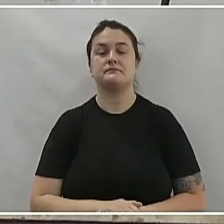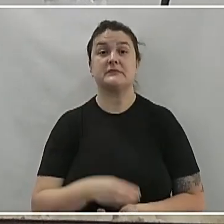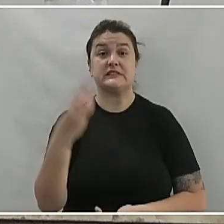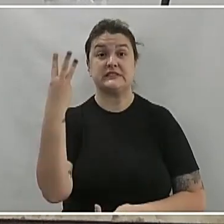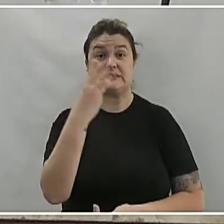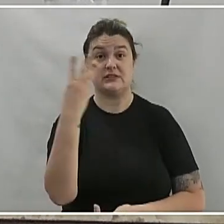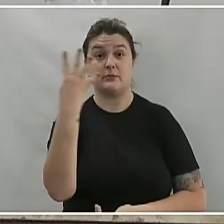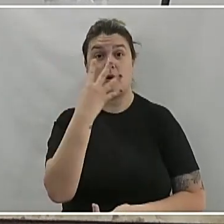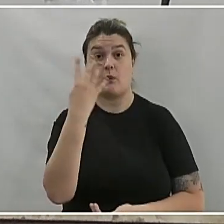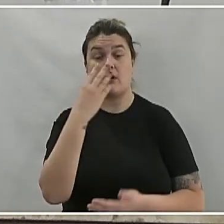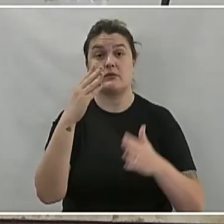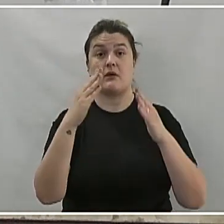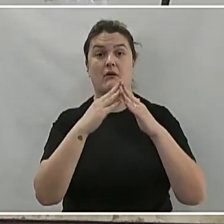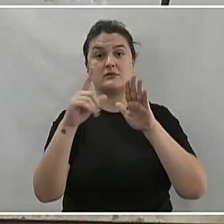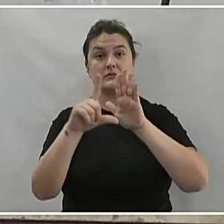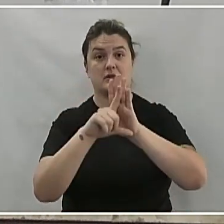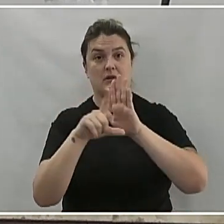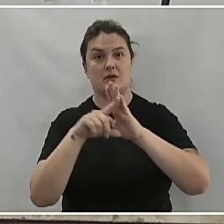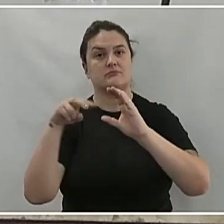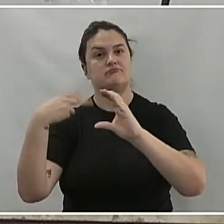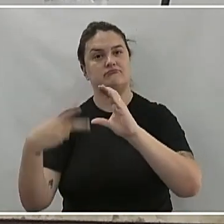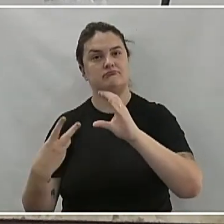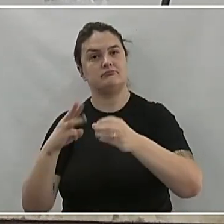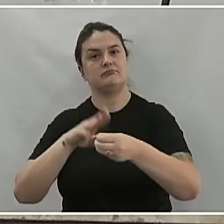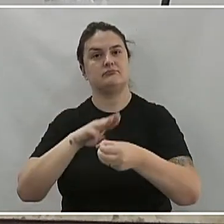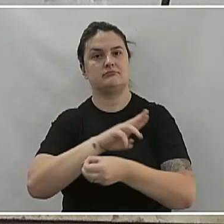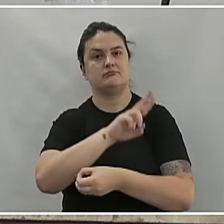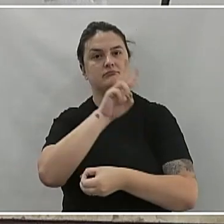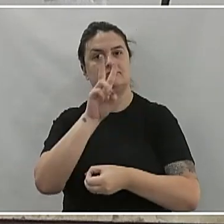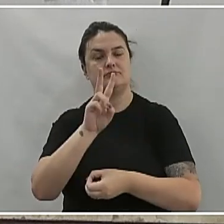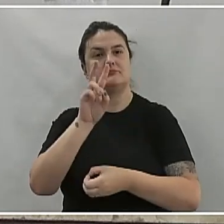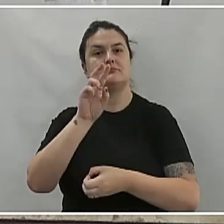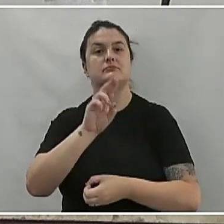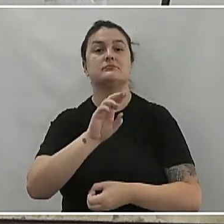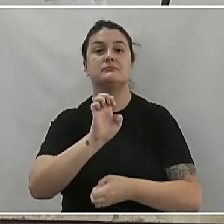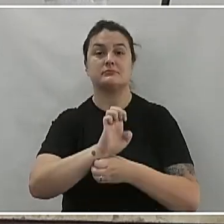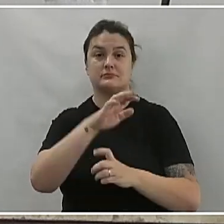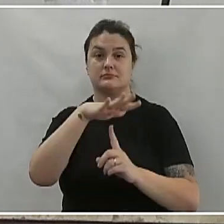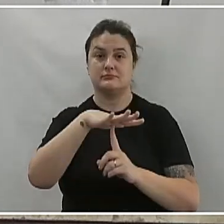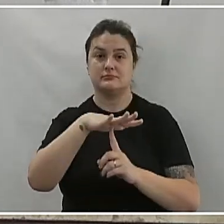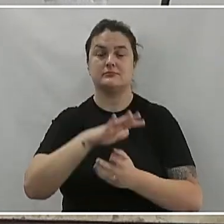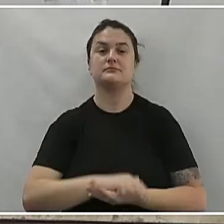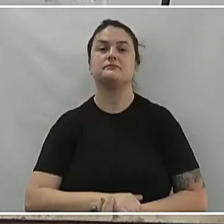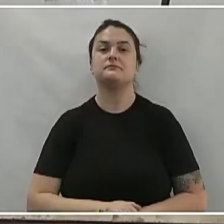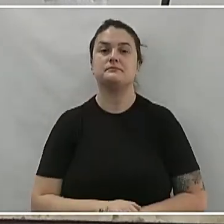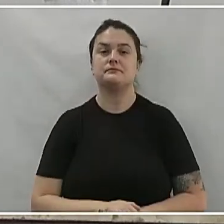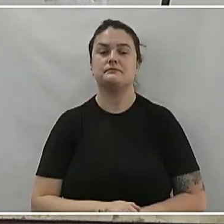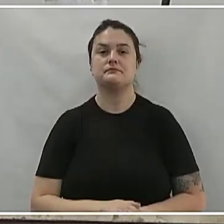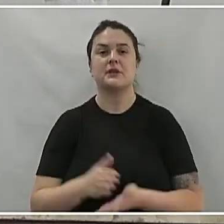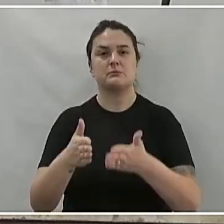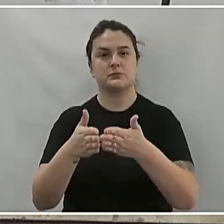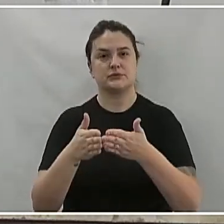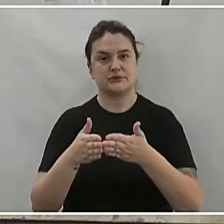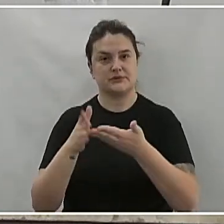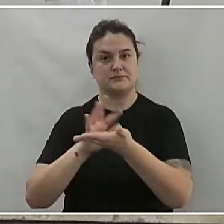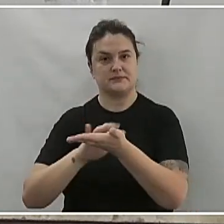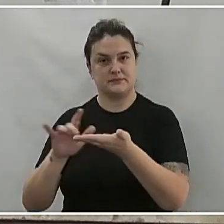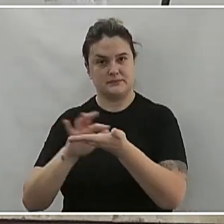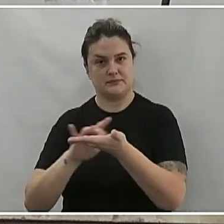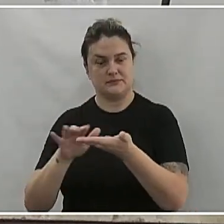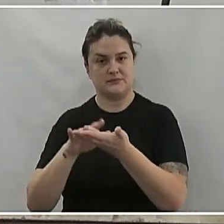da 34ª Legislatura da Câmara Municipal de União da Vitória, Estado do Paraná. Solicito ao